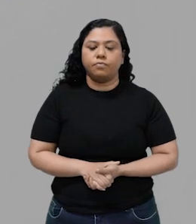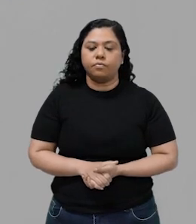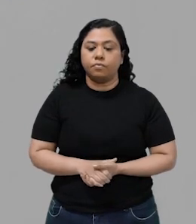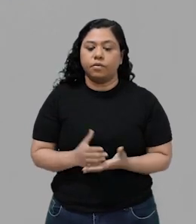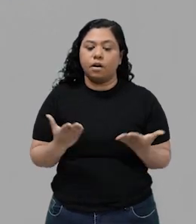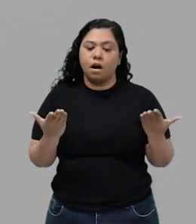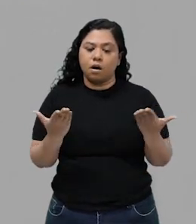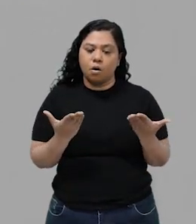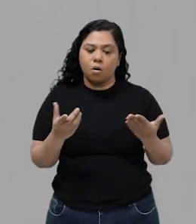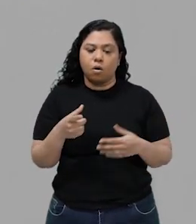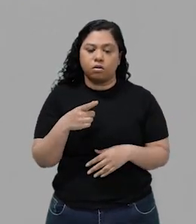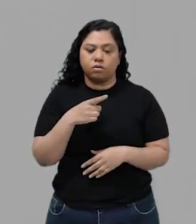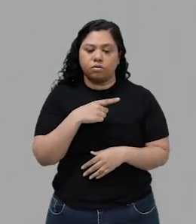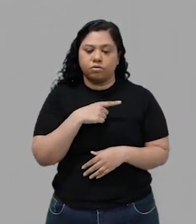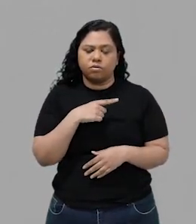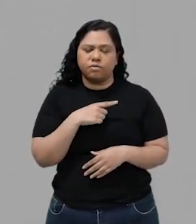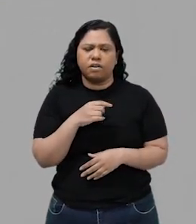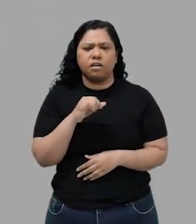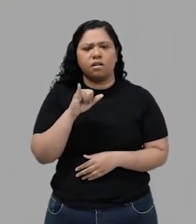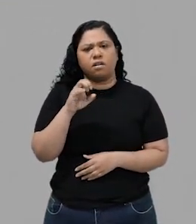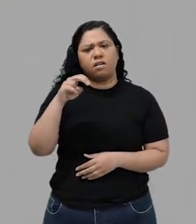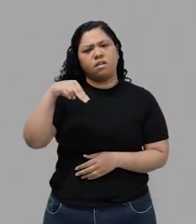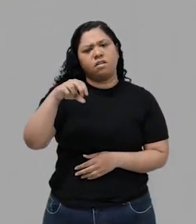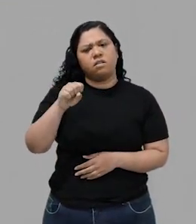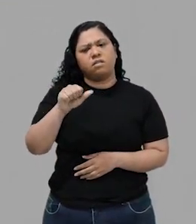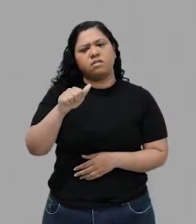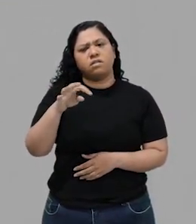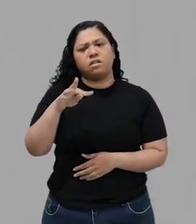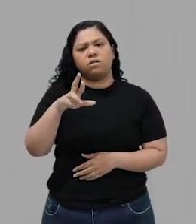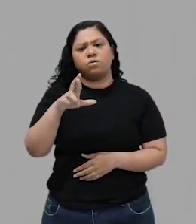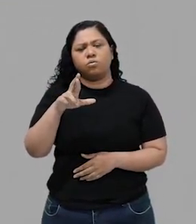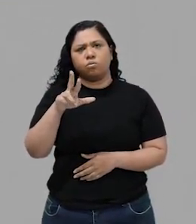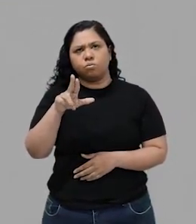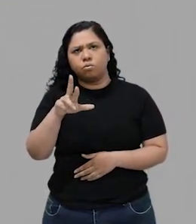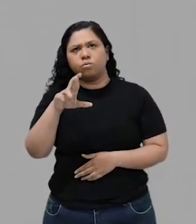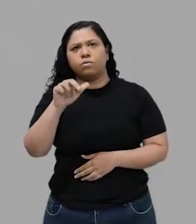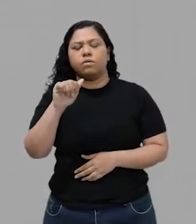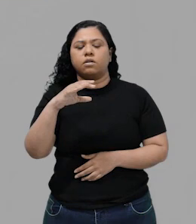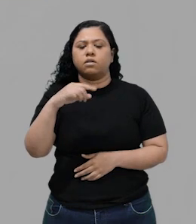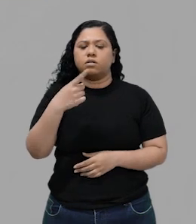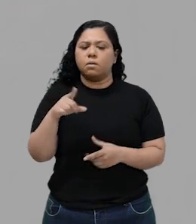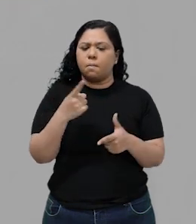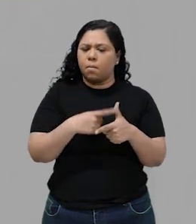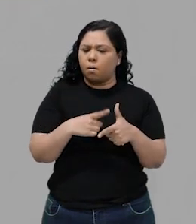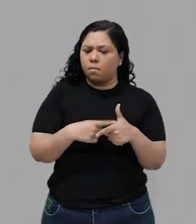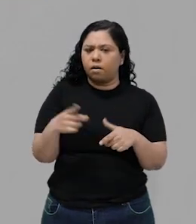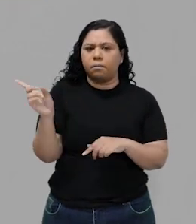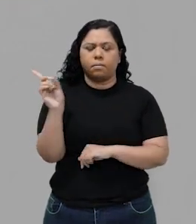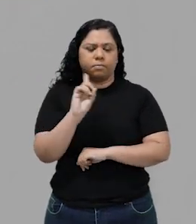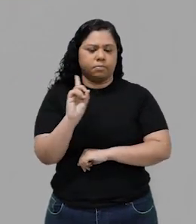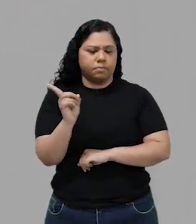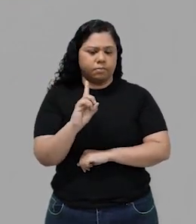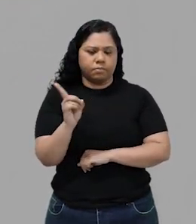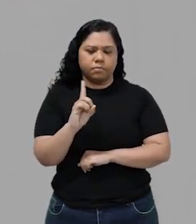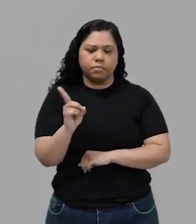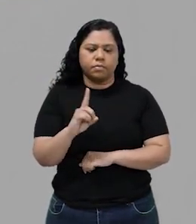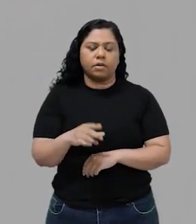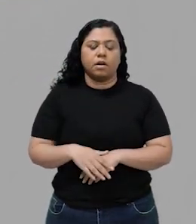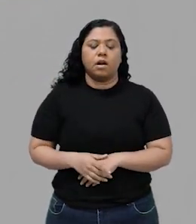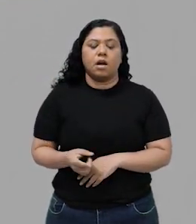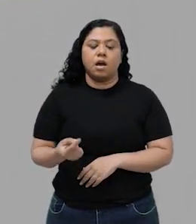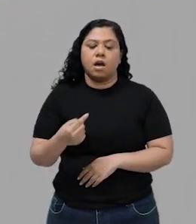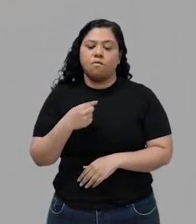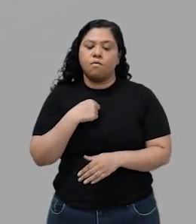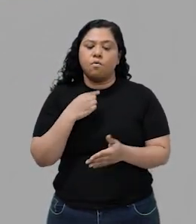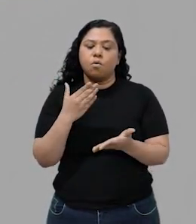E agora, se eu tiver uma insaturação, tem problema? Não, não tem problema, turma. Cadeia principal, eu vou numerar a